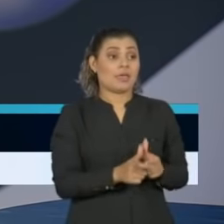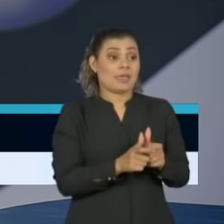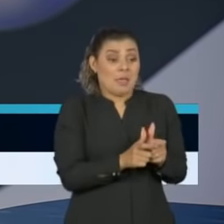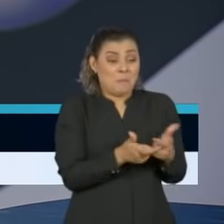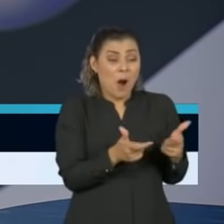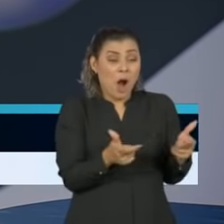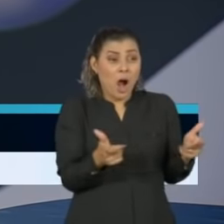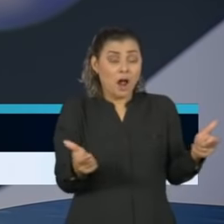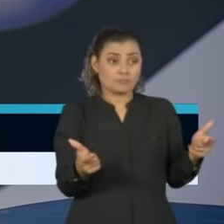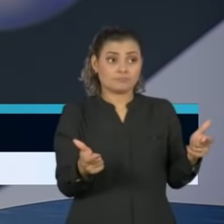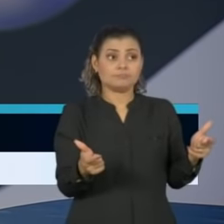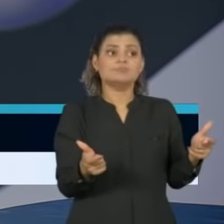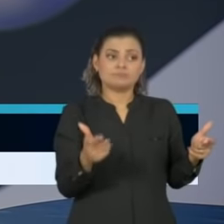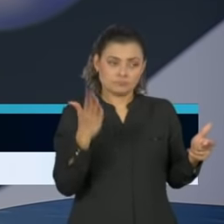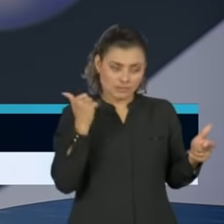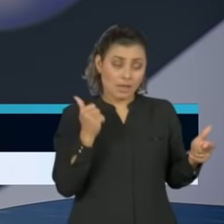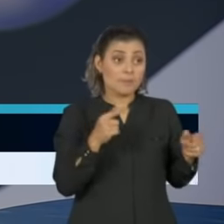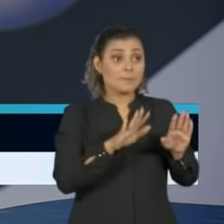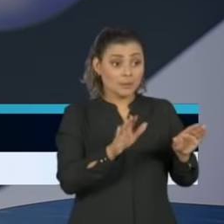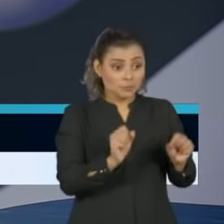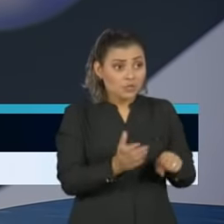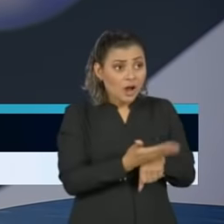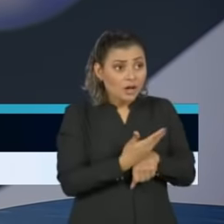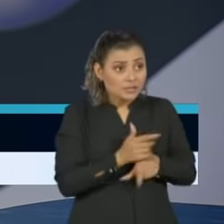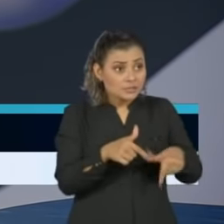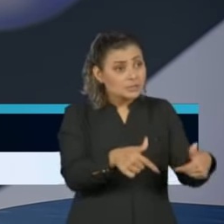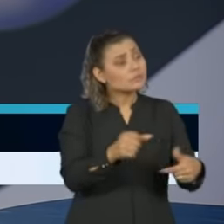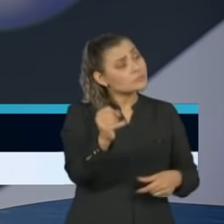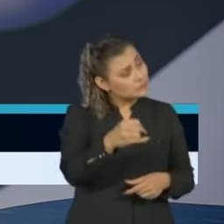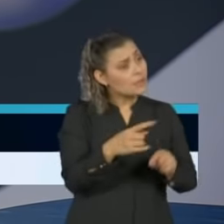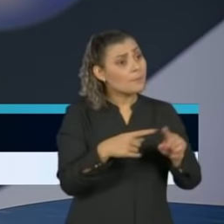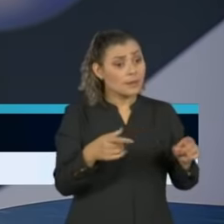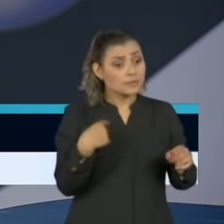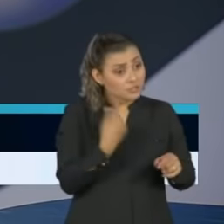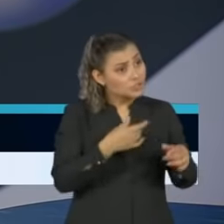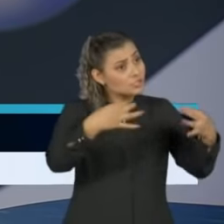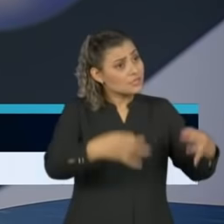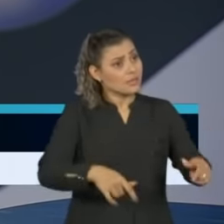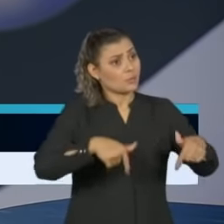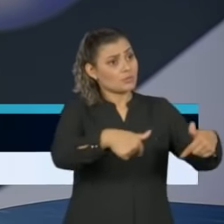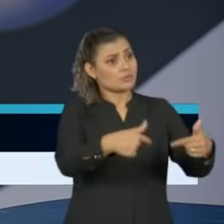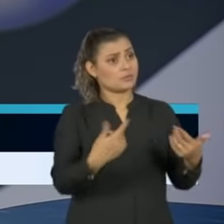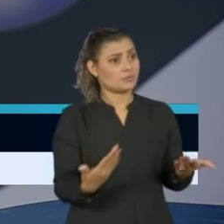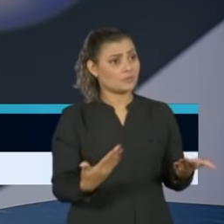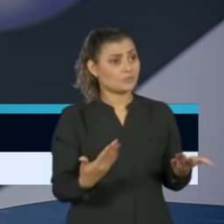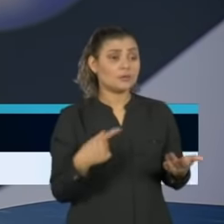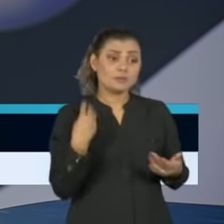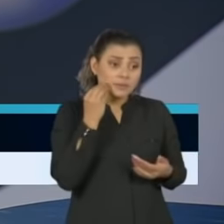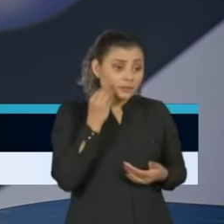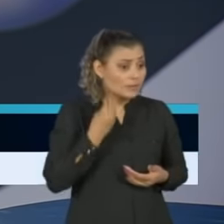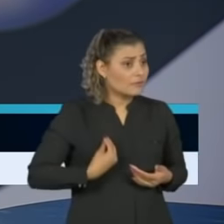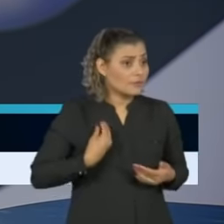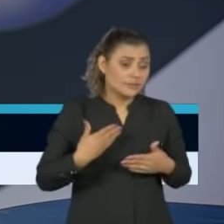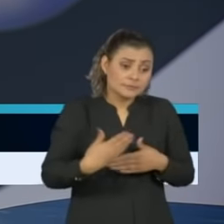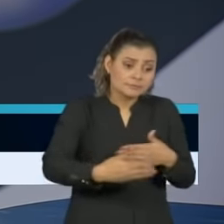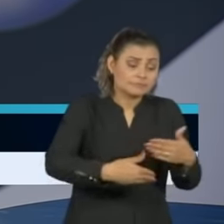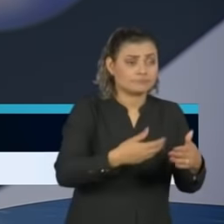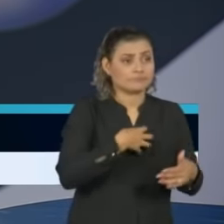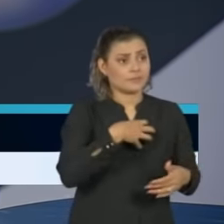exponencial. Poderia ter sido mais cedo? Sim. Mas estamos fazendo a coisa certa? Sim. Vamos tentar viver com o que é possível